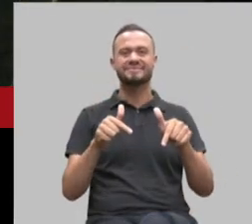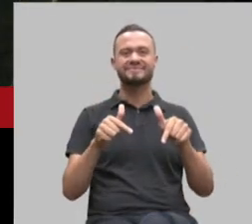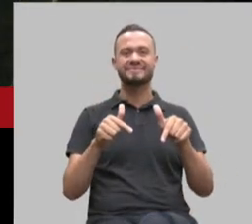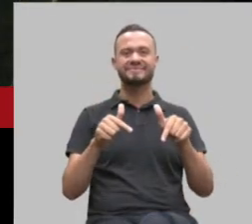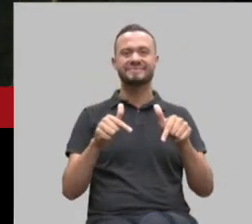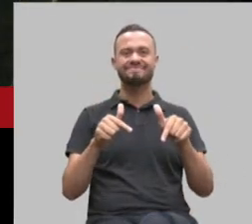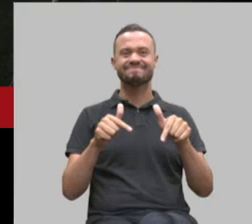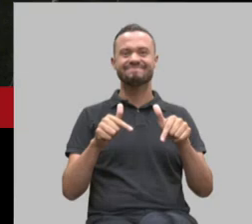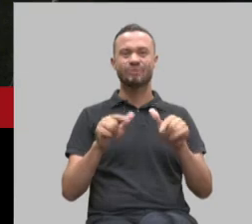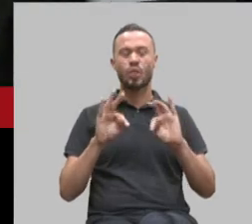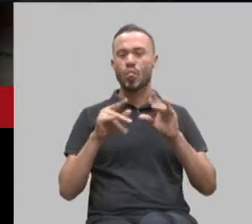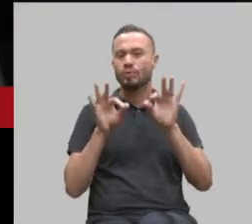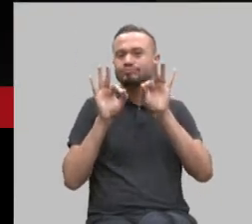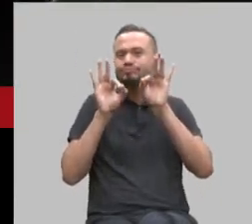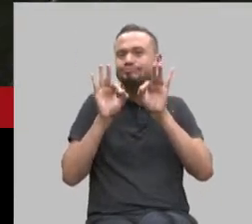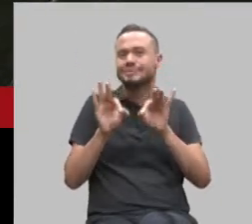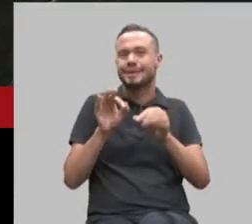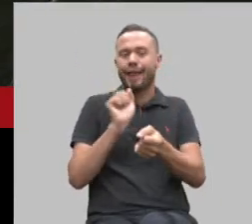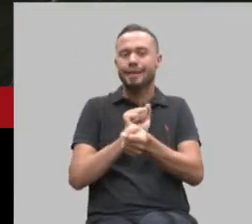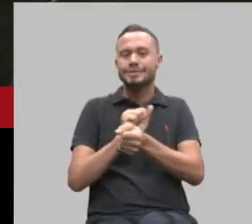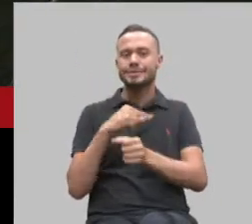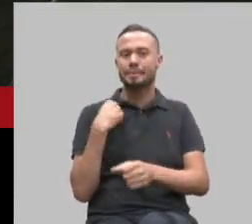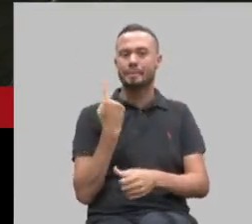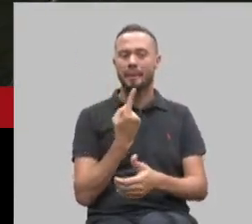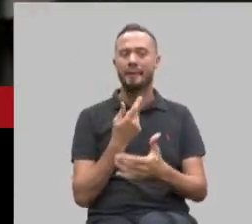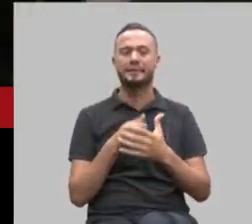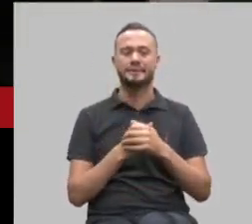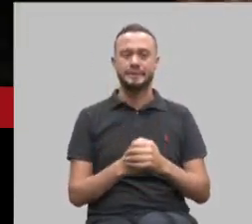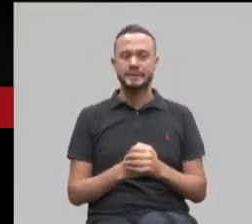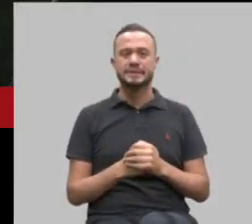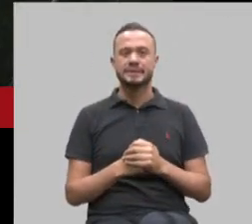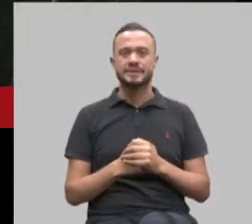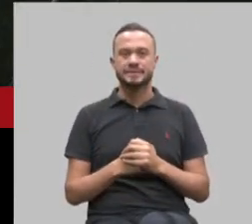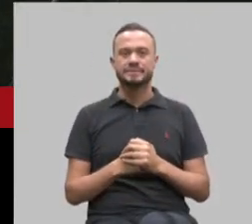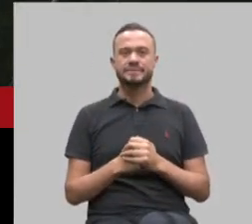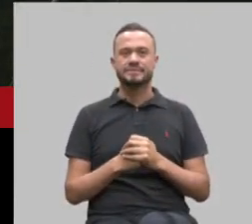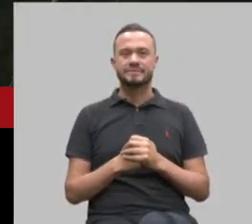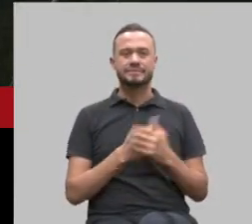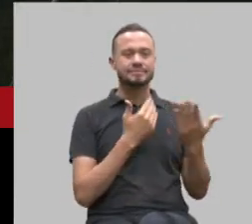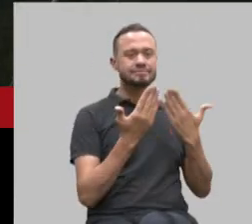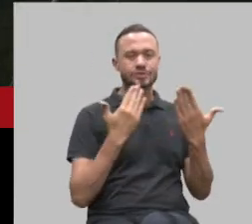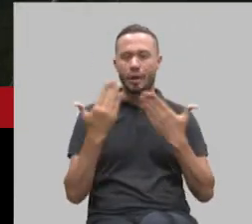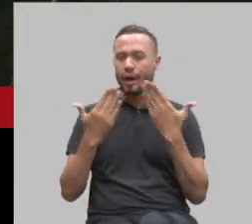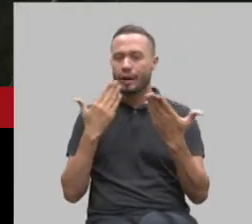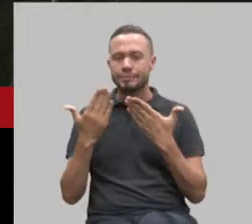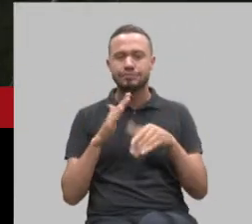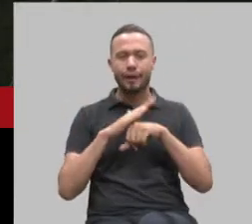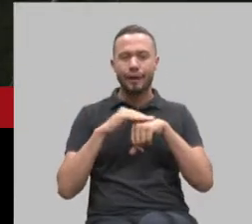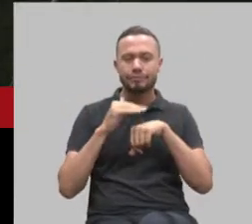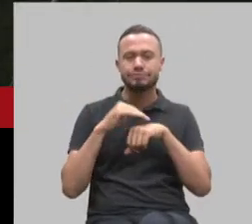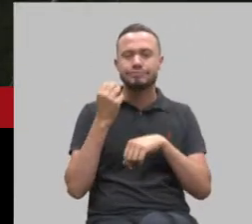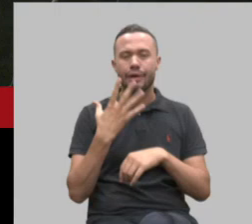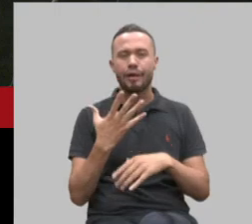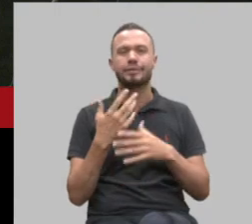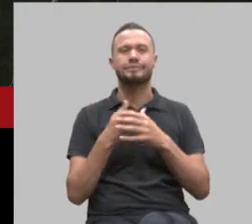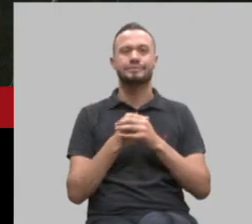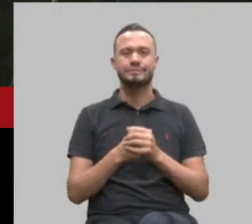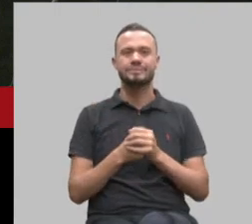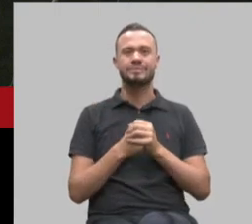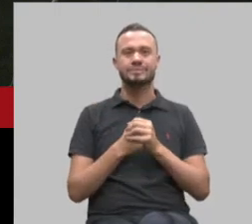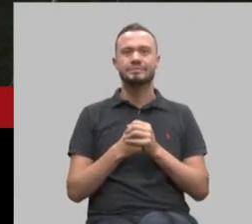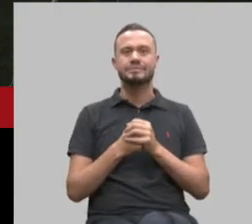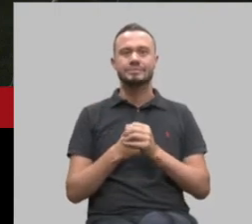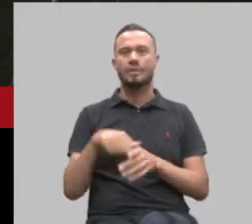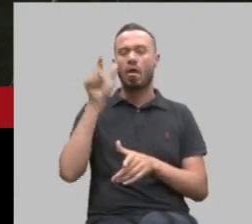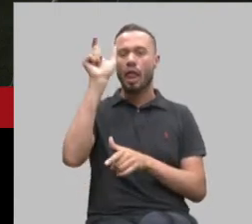correu tudo como a gente esperava eh as discussões acaloradas argumentos muito